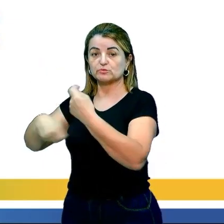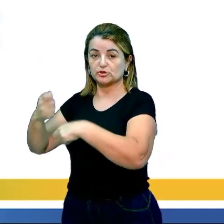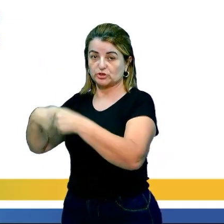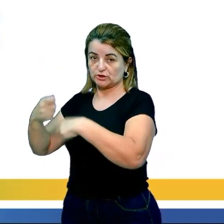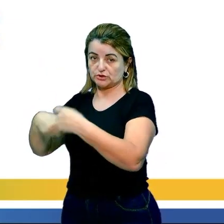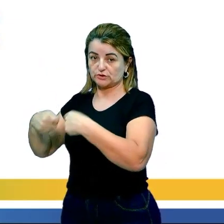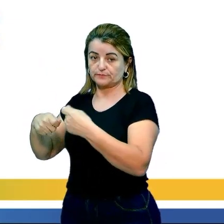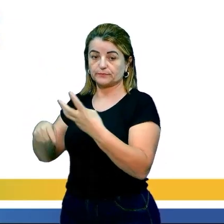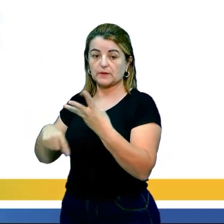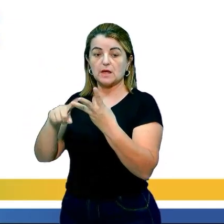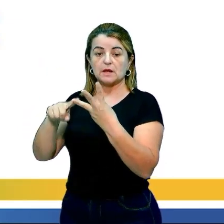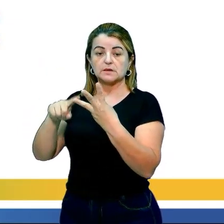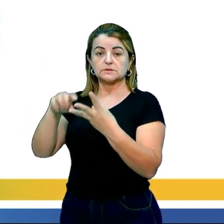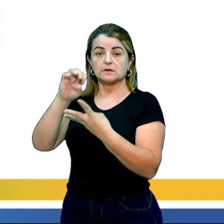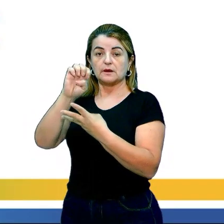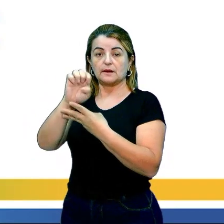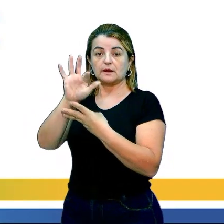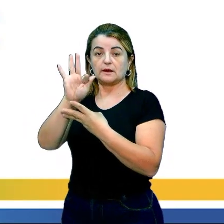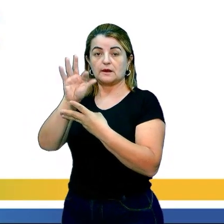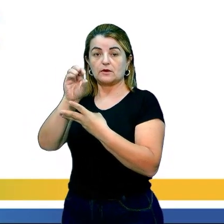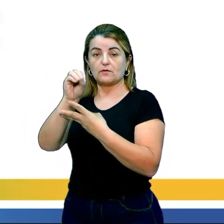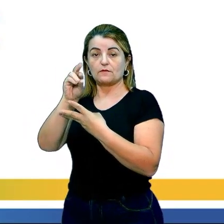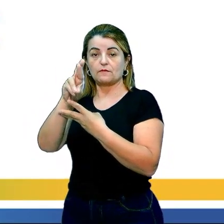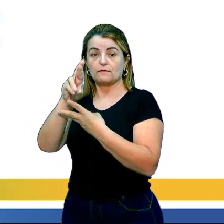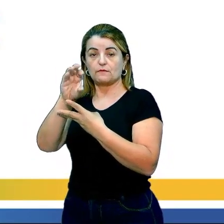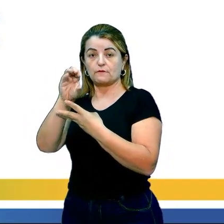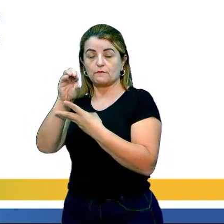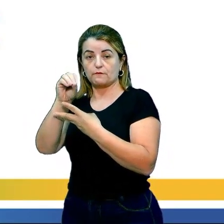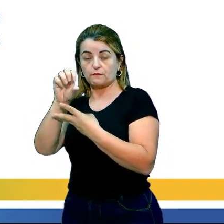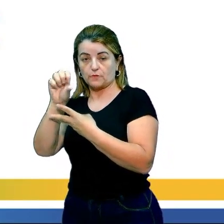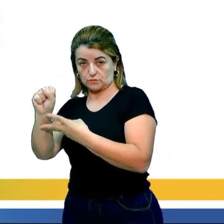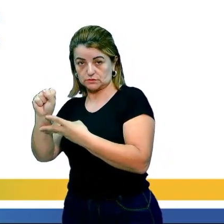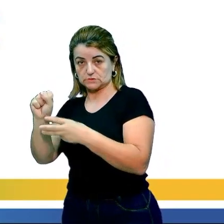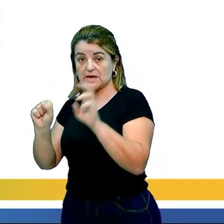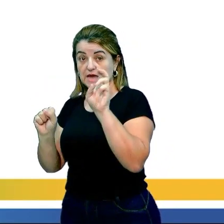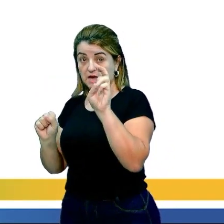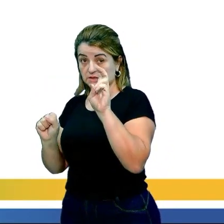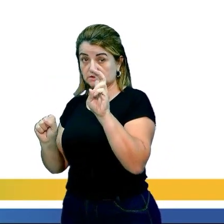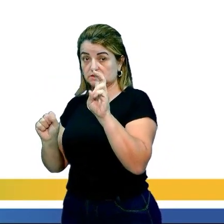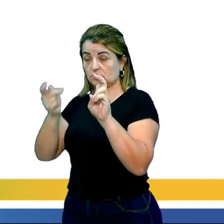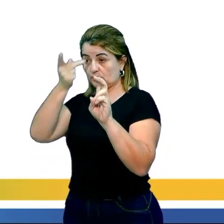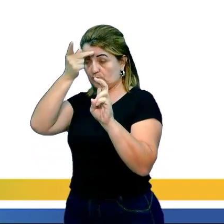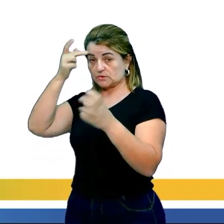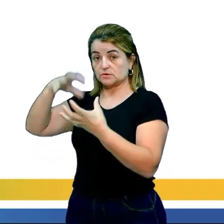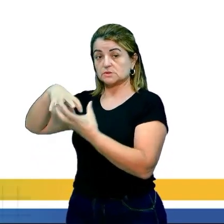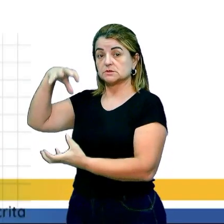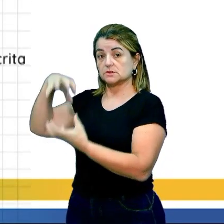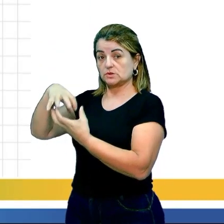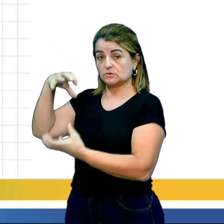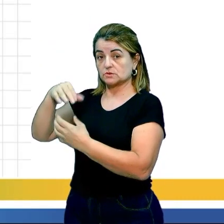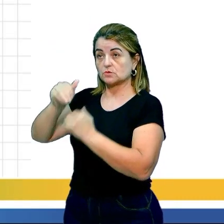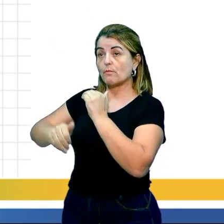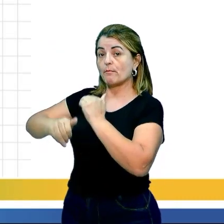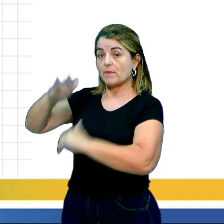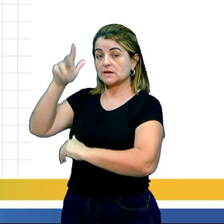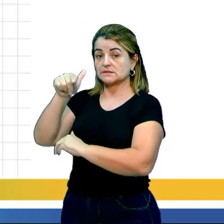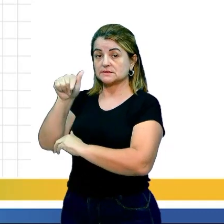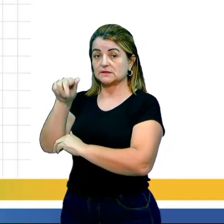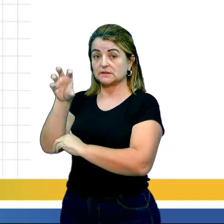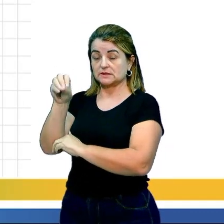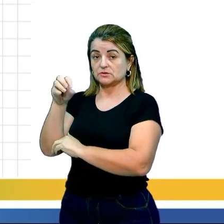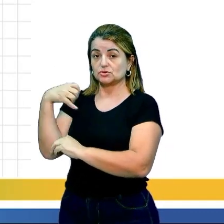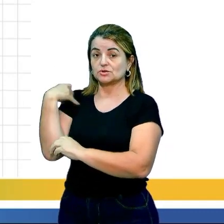tinham os éforos que era o conselho de 5 Anciões com mais de 70 anos de idade e a educação